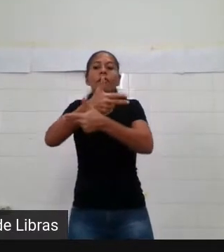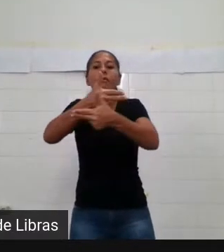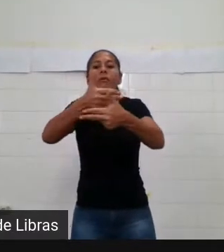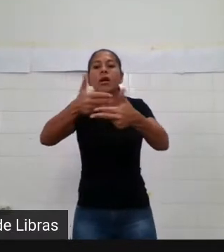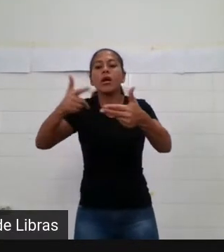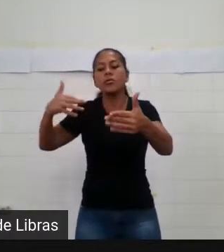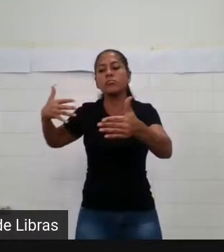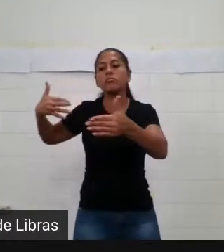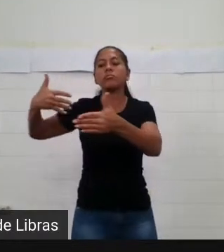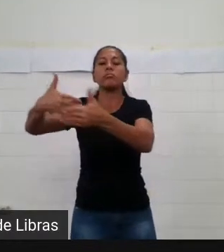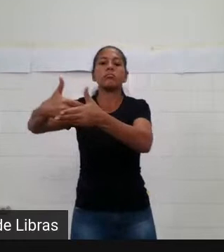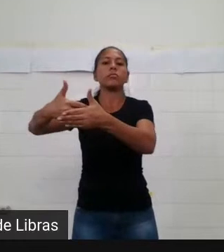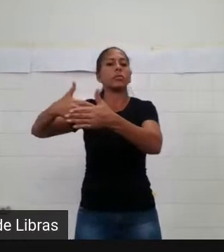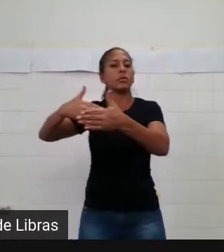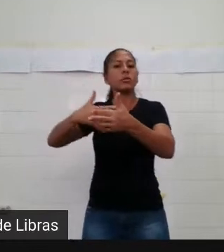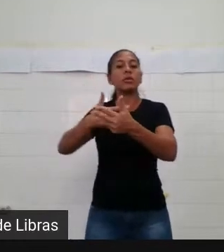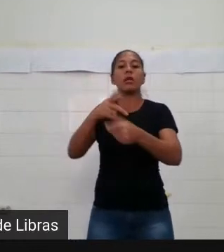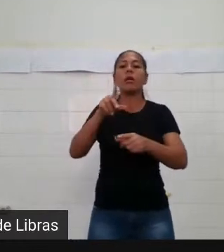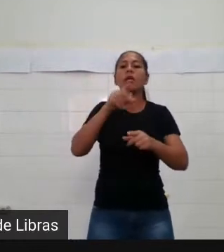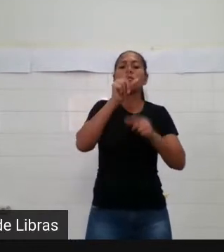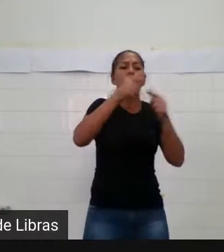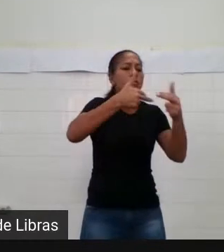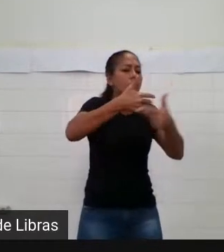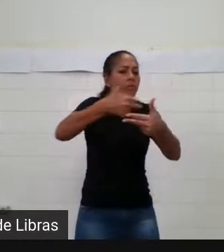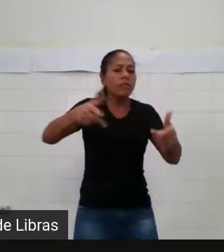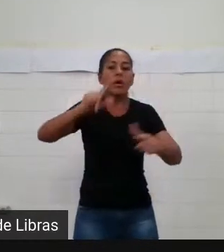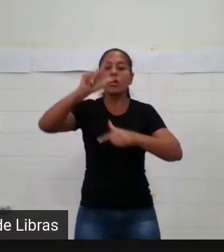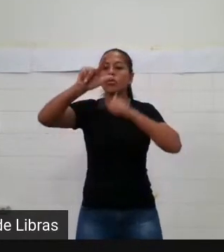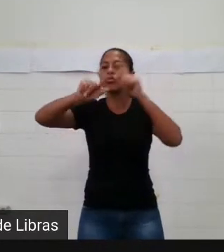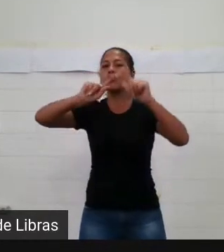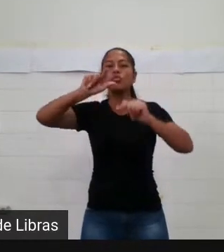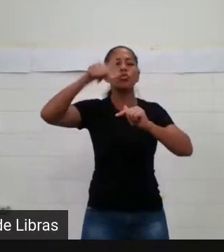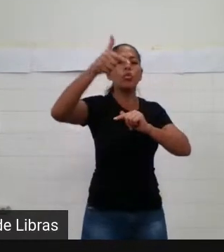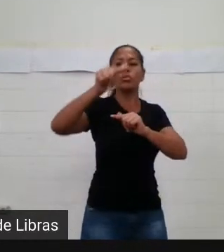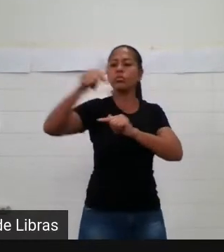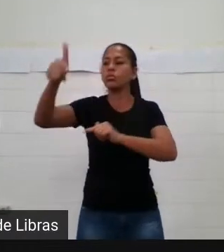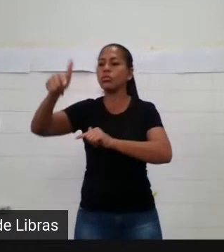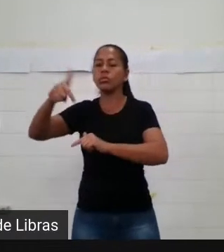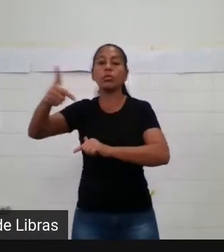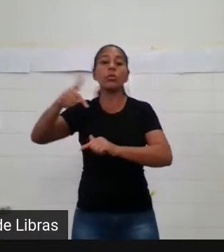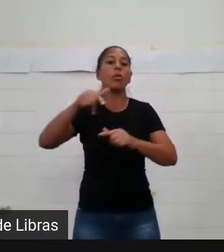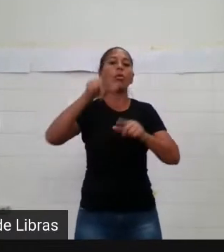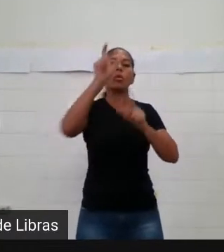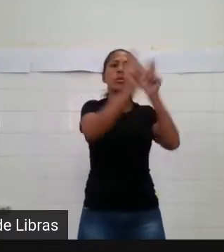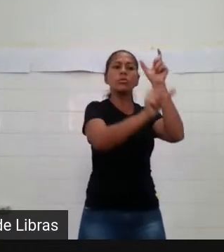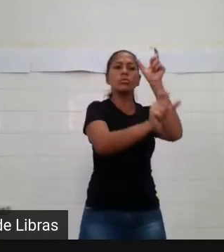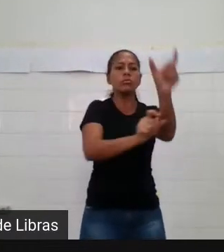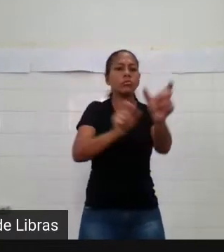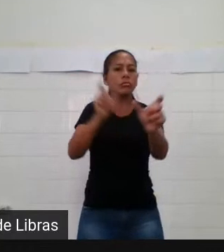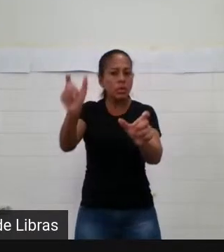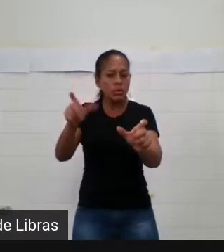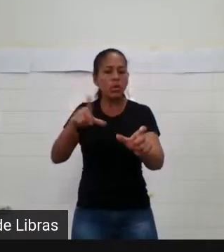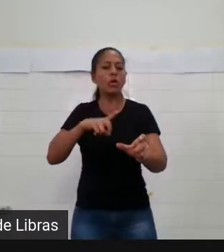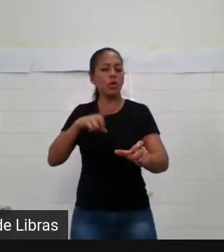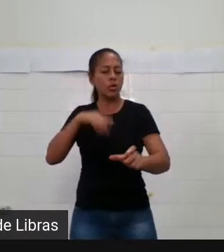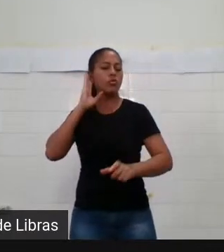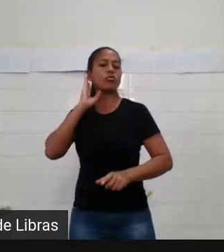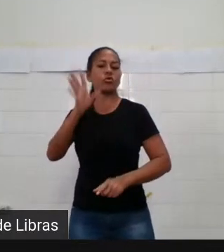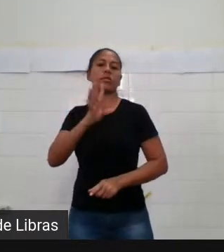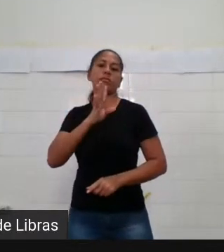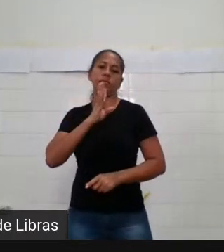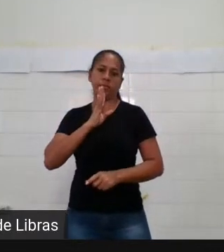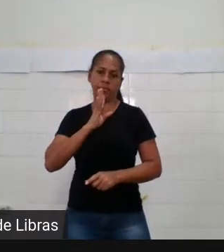trajetórias de várias outras pessoas, eu diria, e mulheres negras, eu diria, que nós conhecemos. E